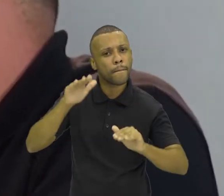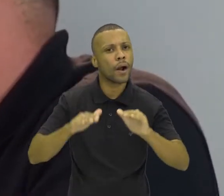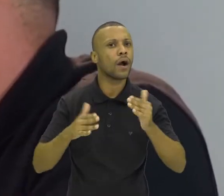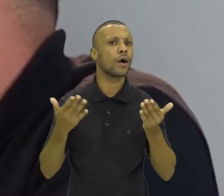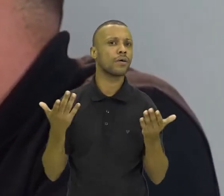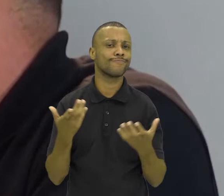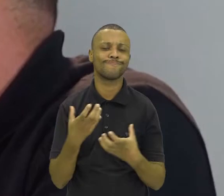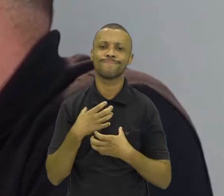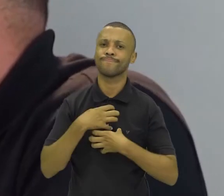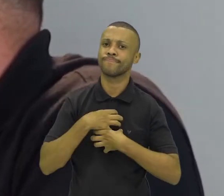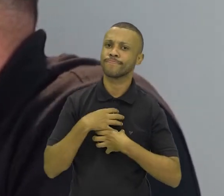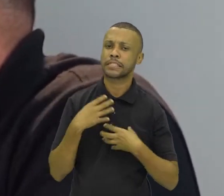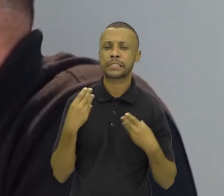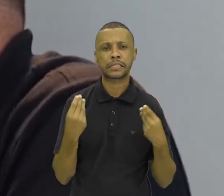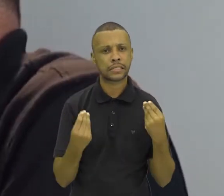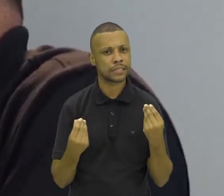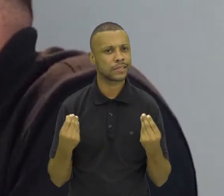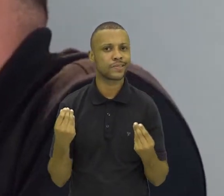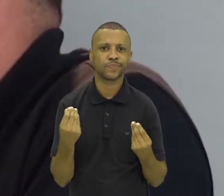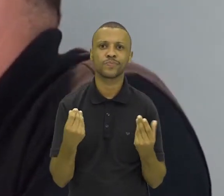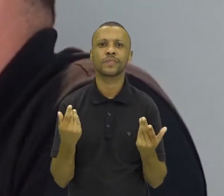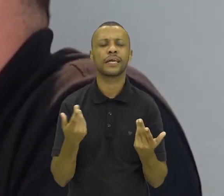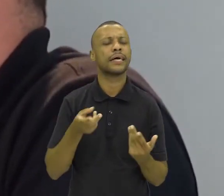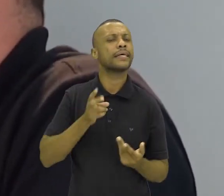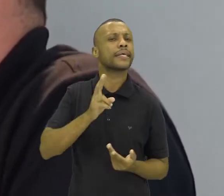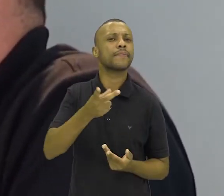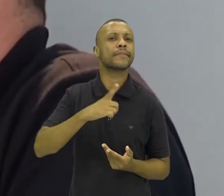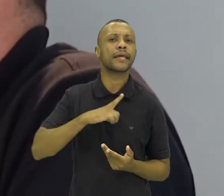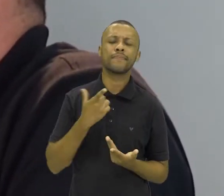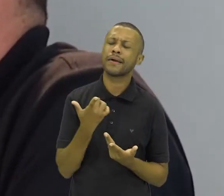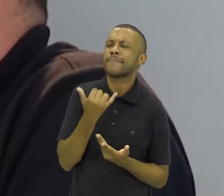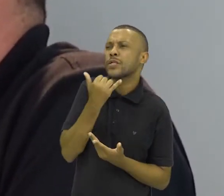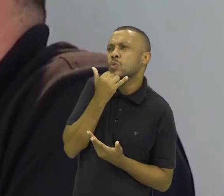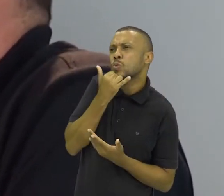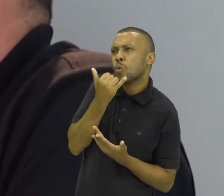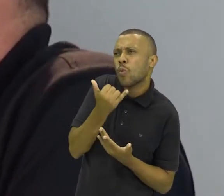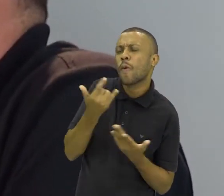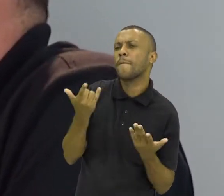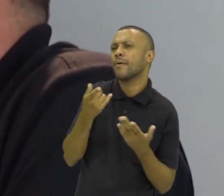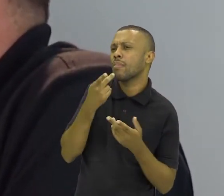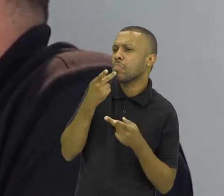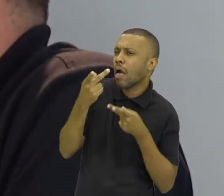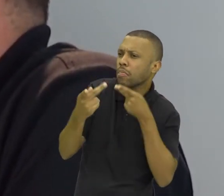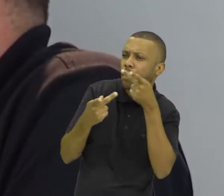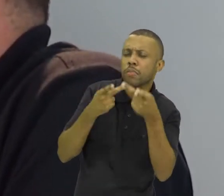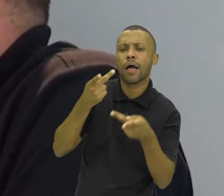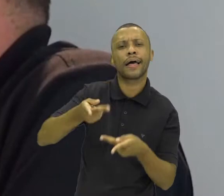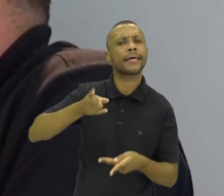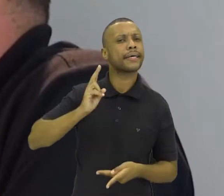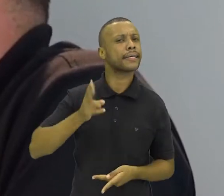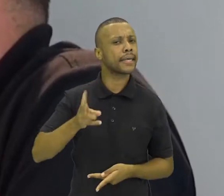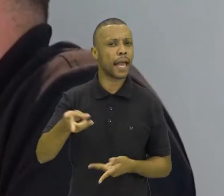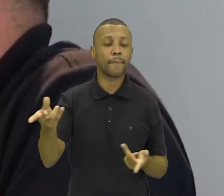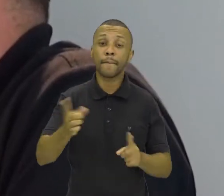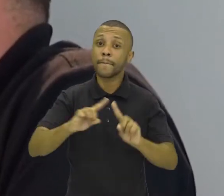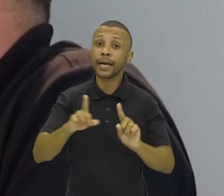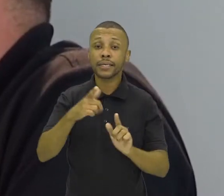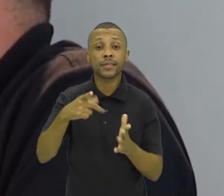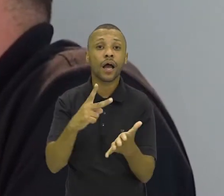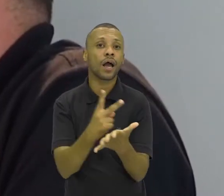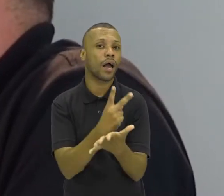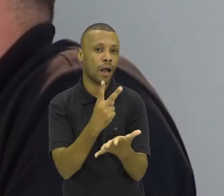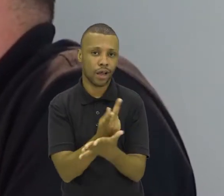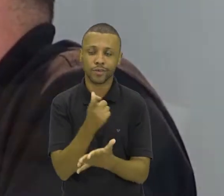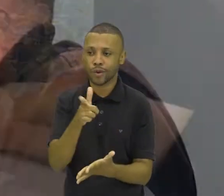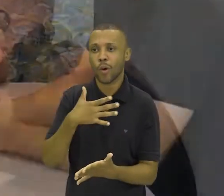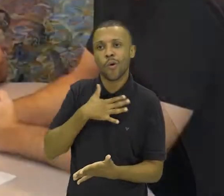e um fuzilado ali, não. Então. A gente fala que o veneno pouco também mata. Mata. Sim, sim. E Não, justamente e